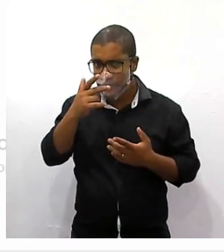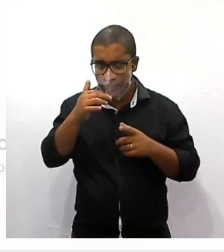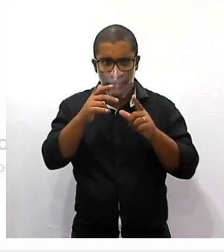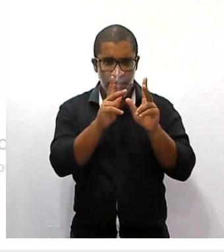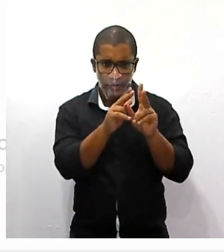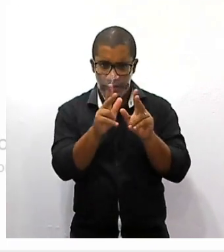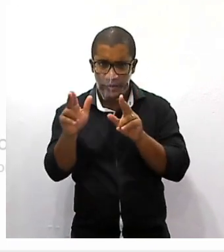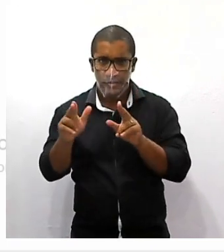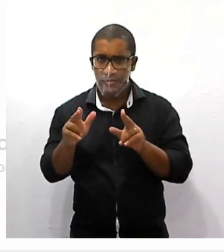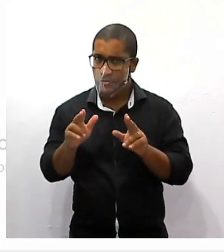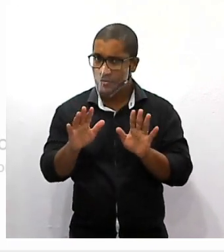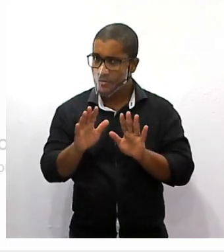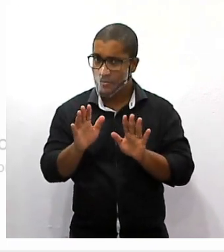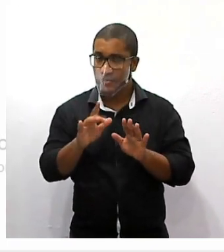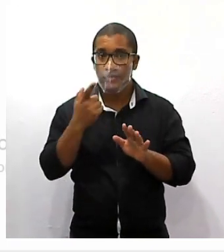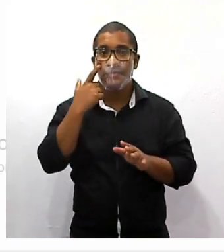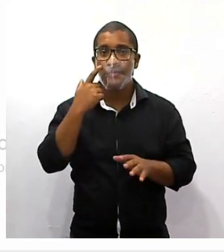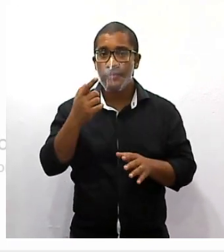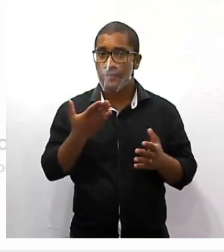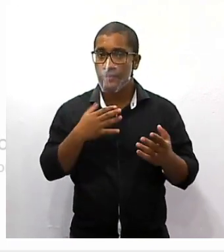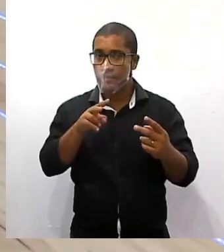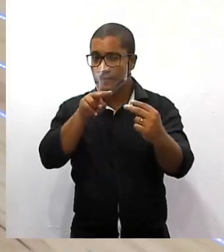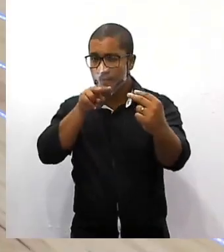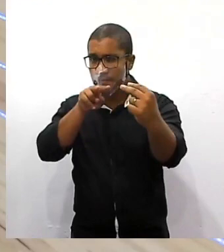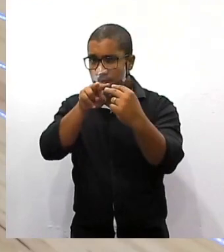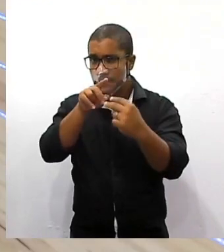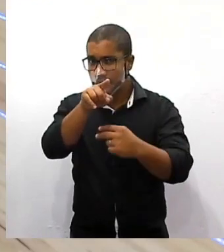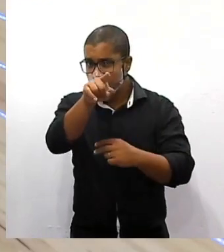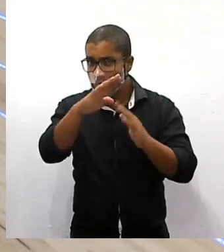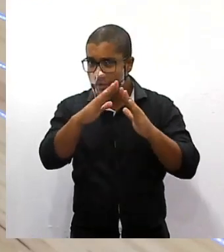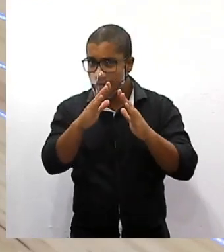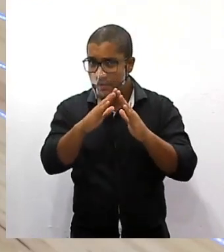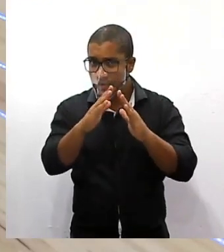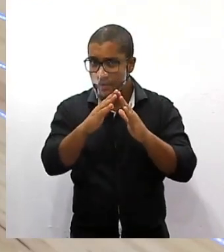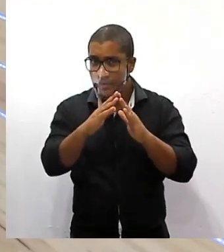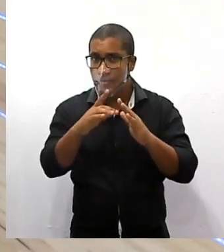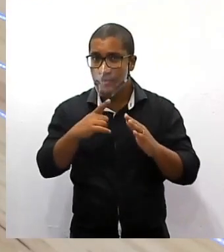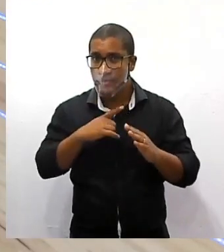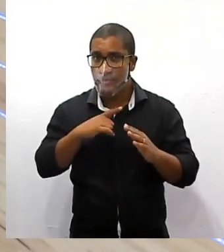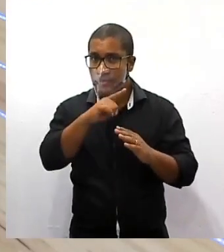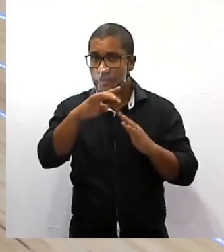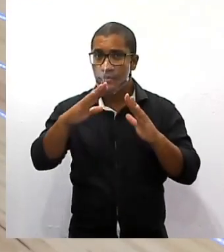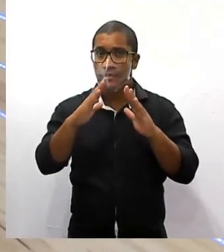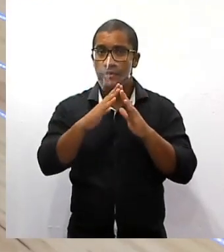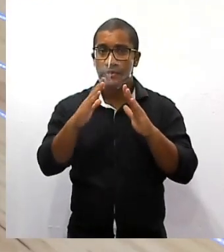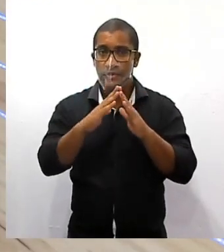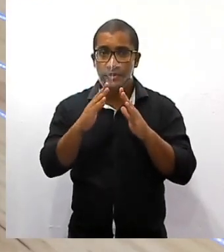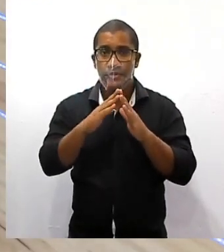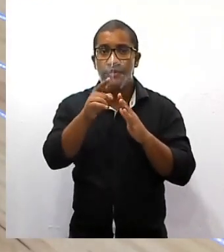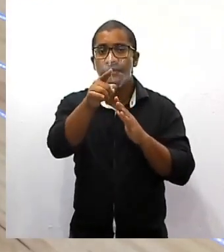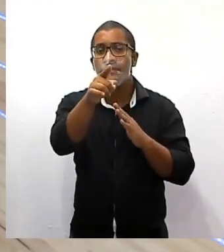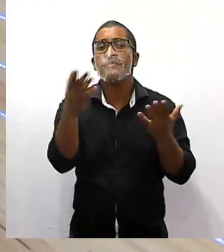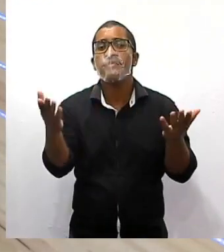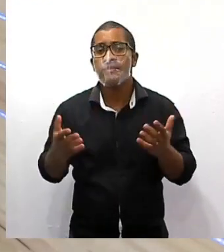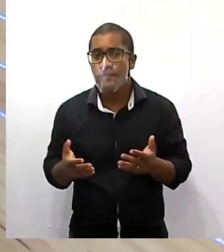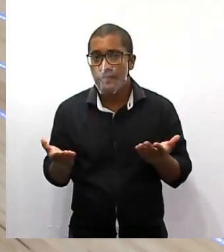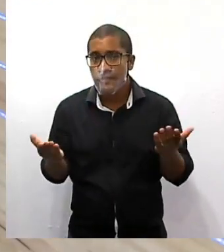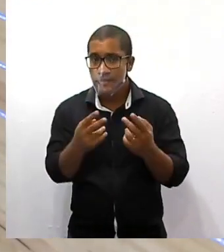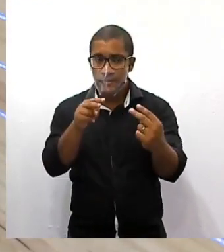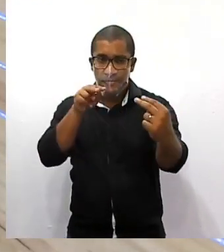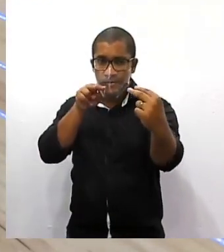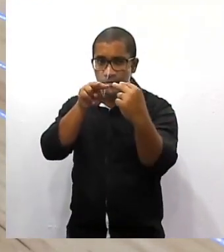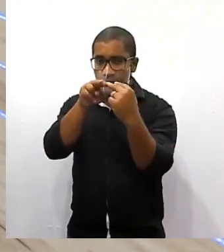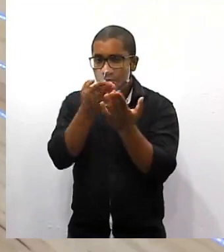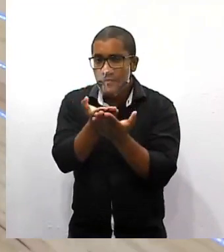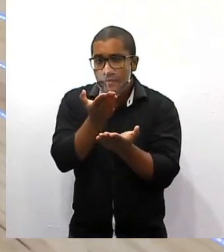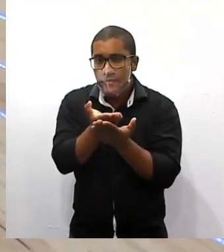puxa para mim, Betinho, que eu quero olhar para o meu aluno. Eu quero agora olhar para você que está aí em casa. Você que está aí na casa, você que está aí olhando,